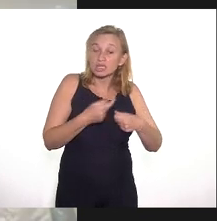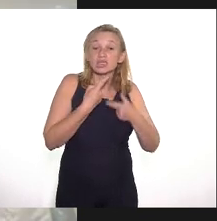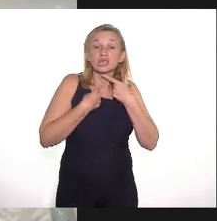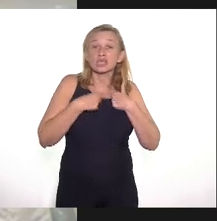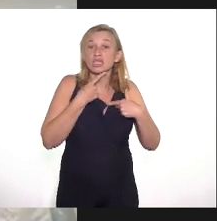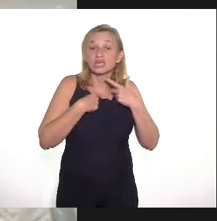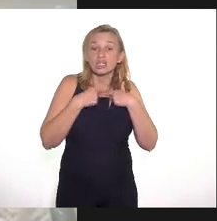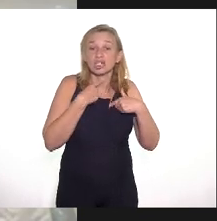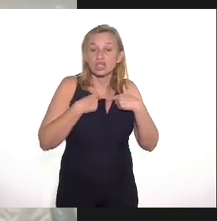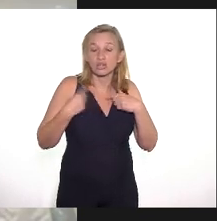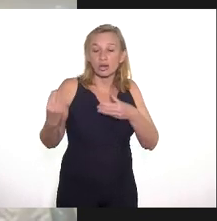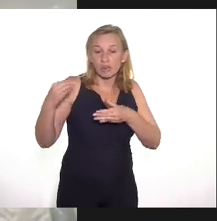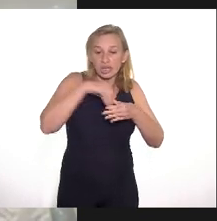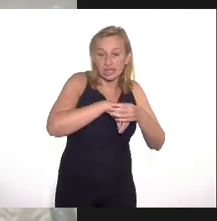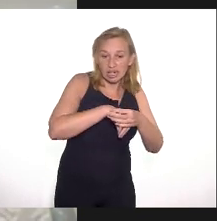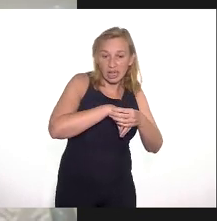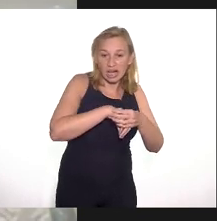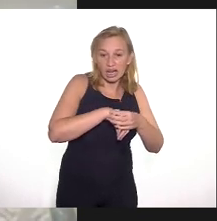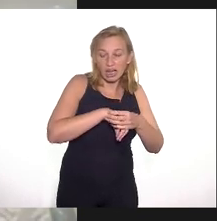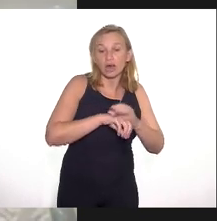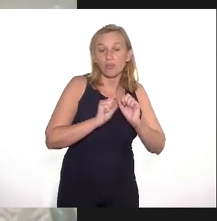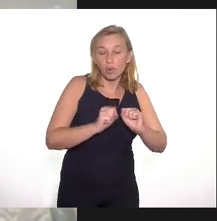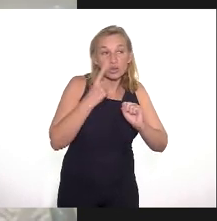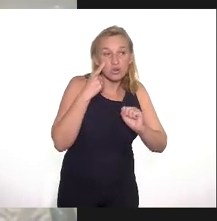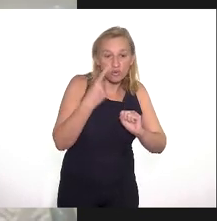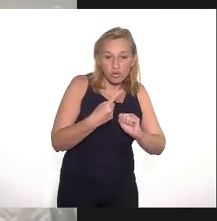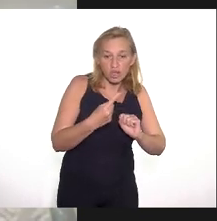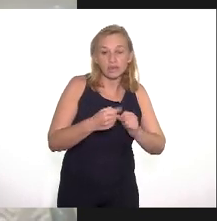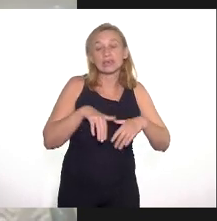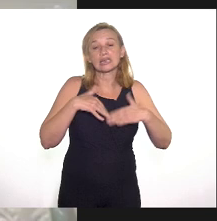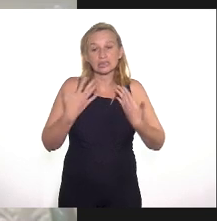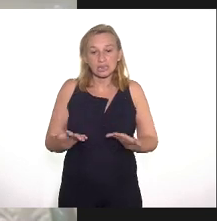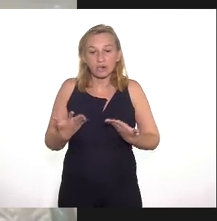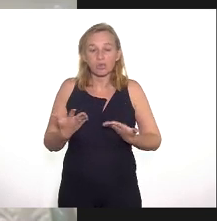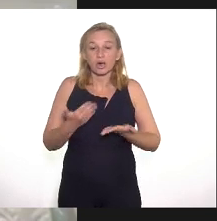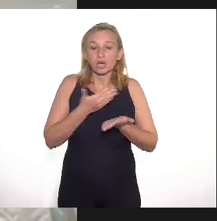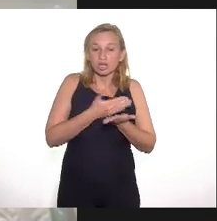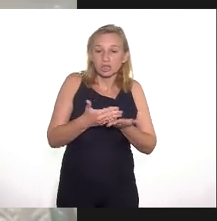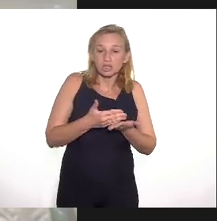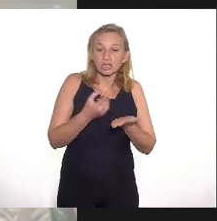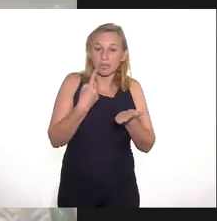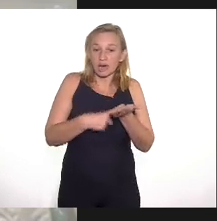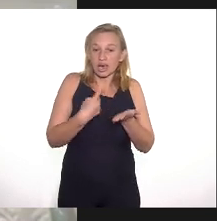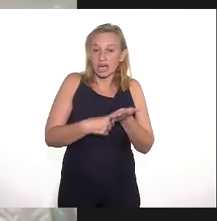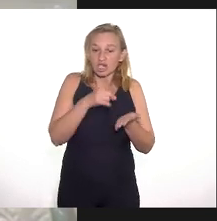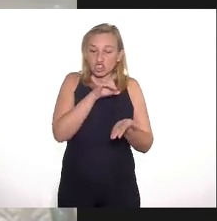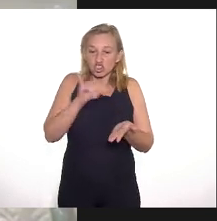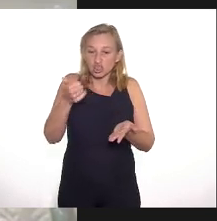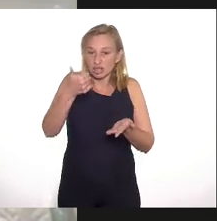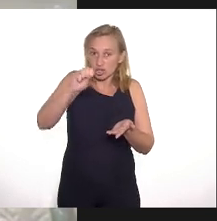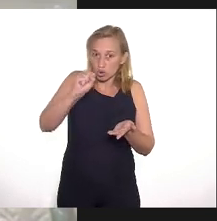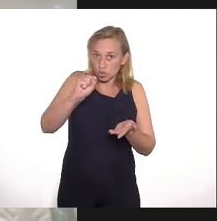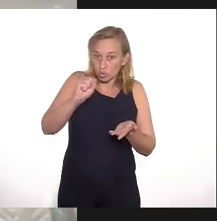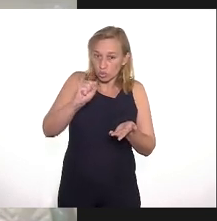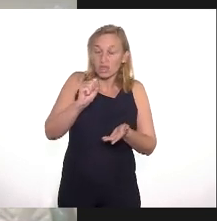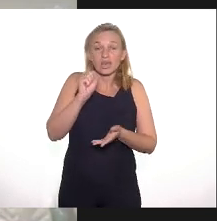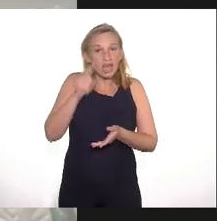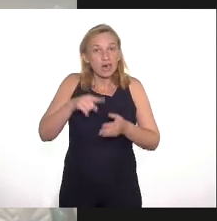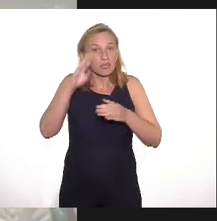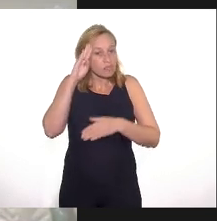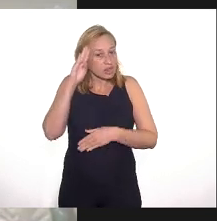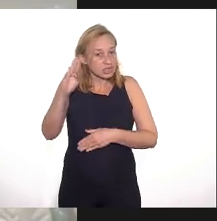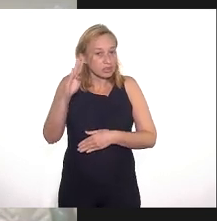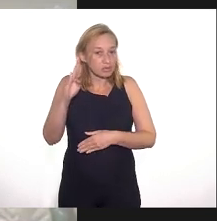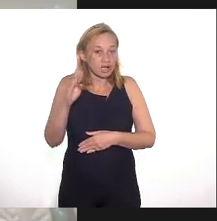ansiando para ingressar na carreira possam assistir. Então, a princípio, está marcada para o dia 18, e é